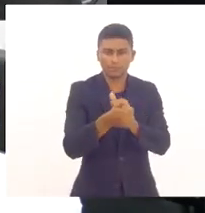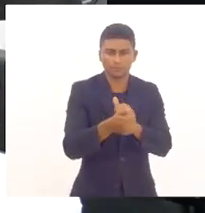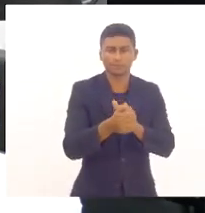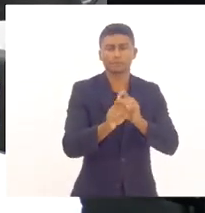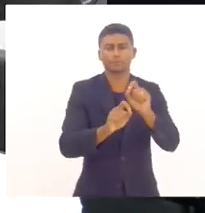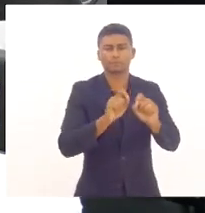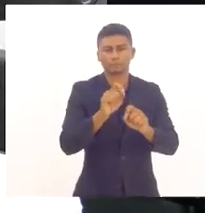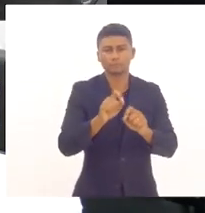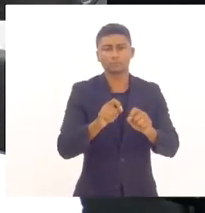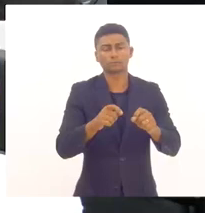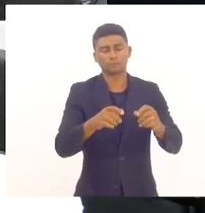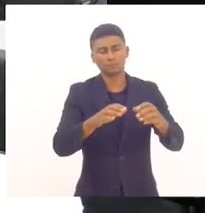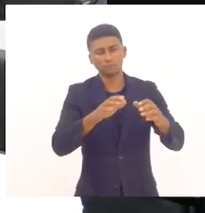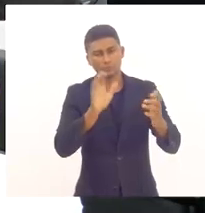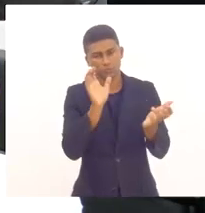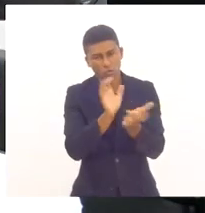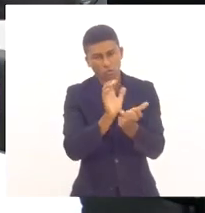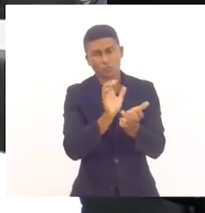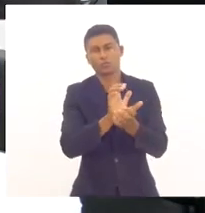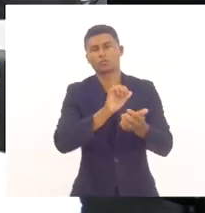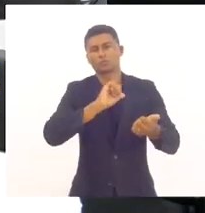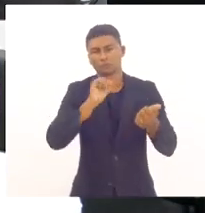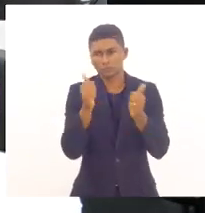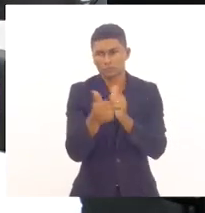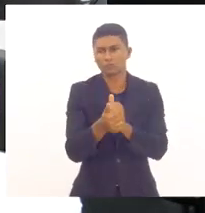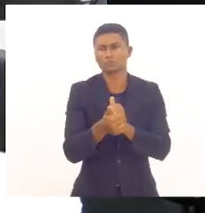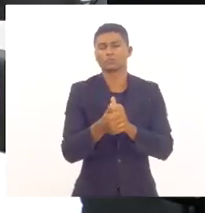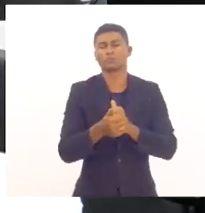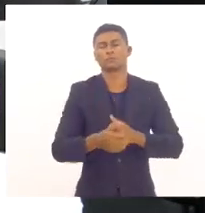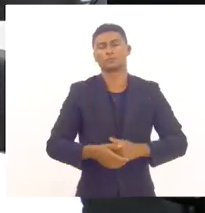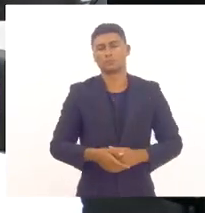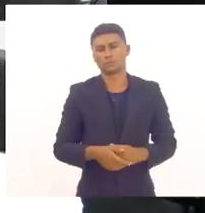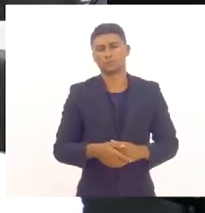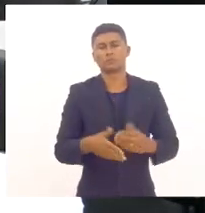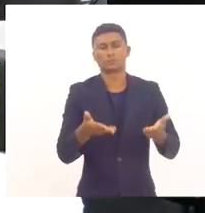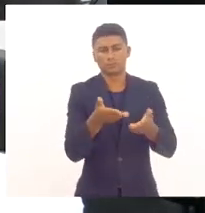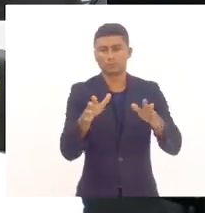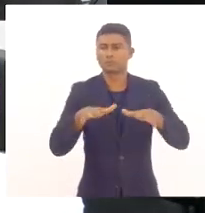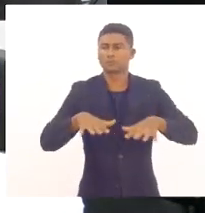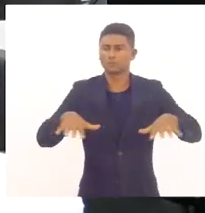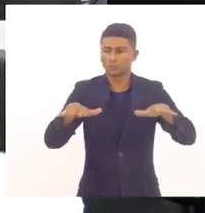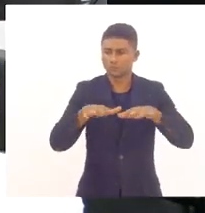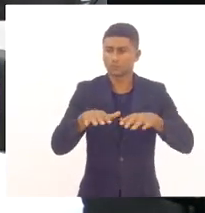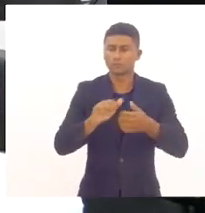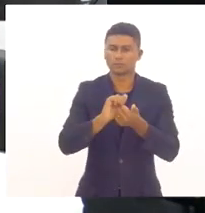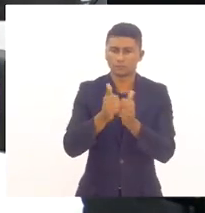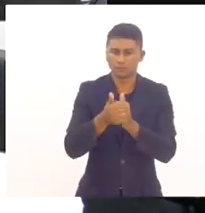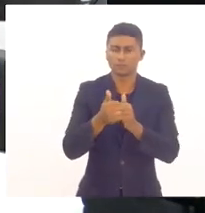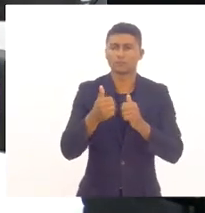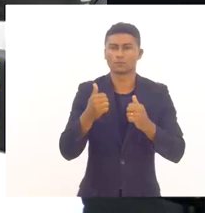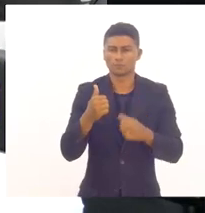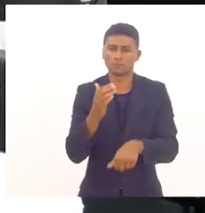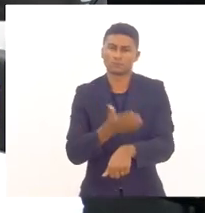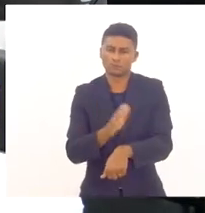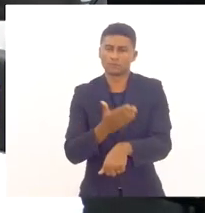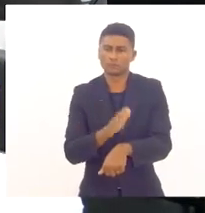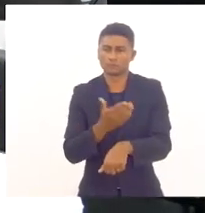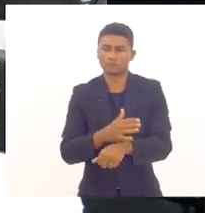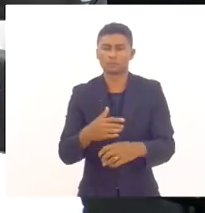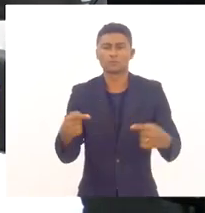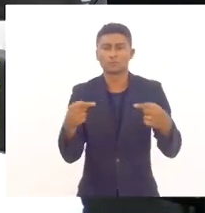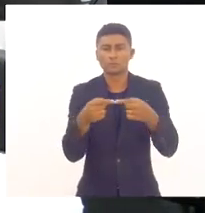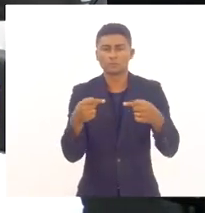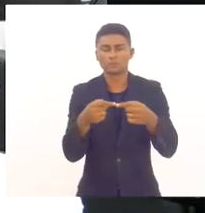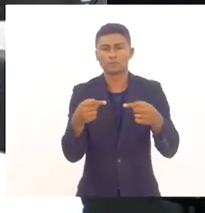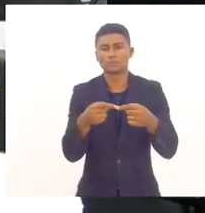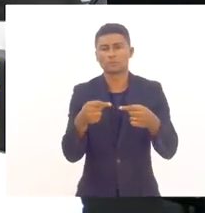como federação desportiva, de todo praticante de atividade desportiva conceituada como arte marcial,